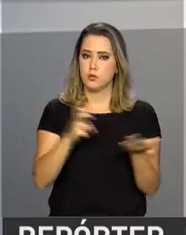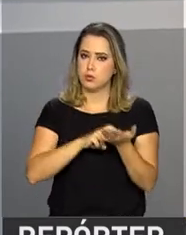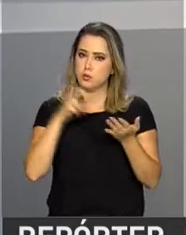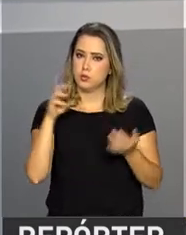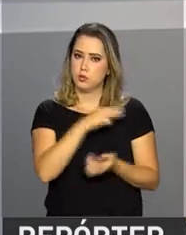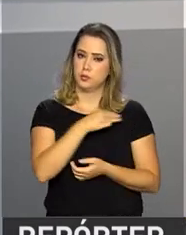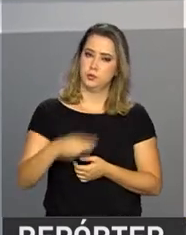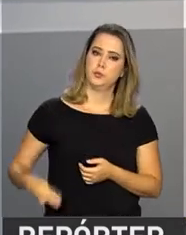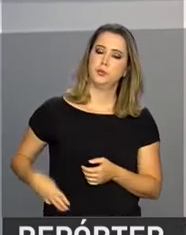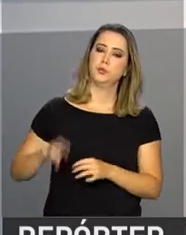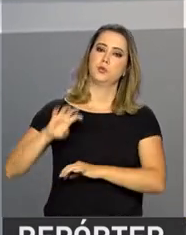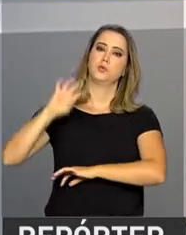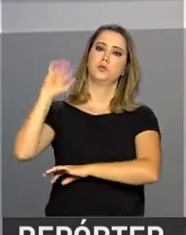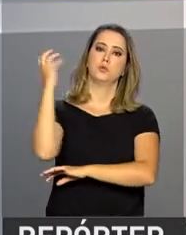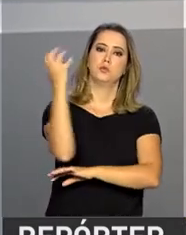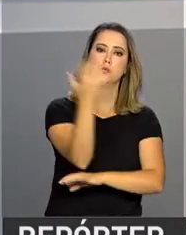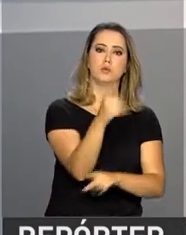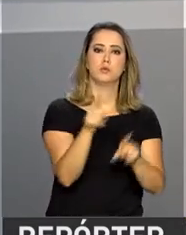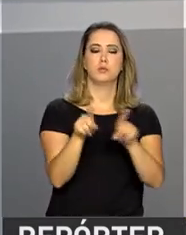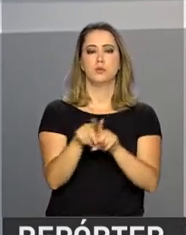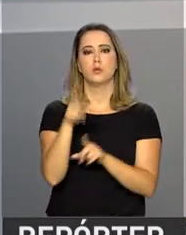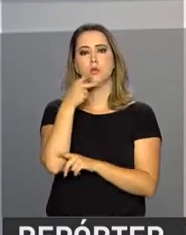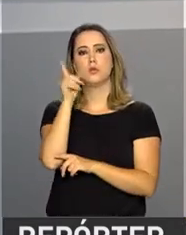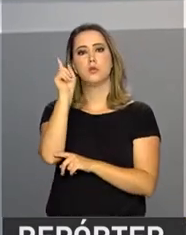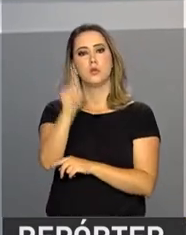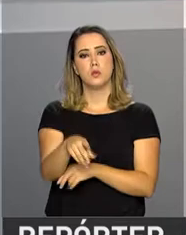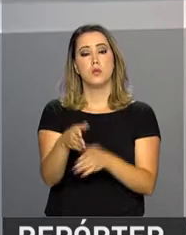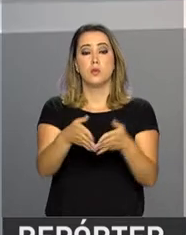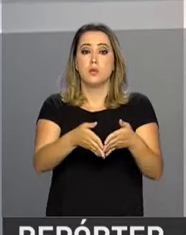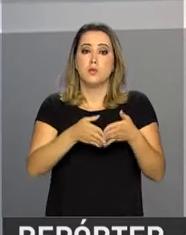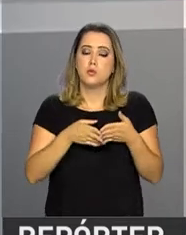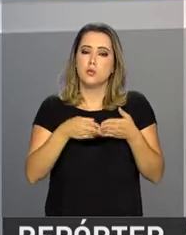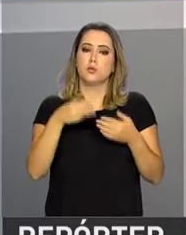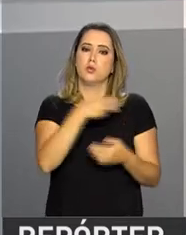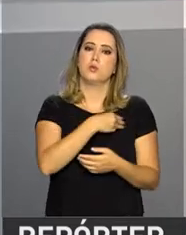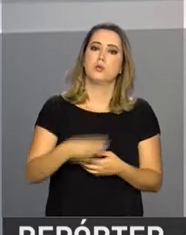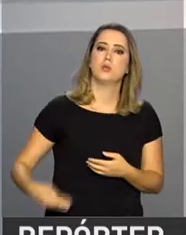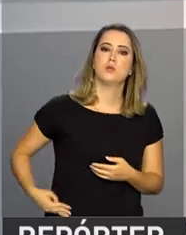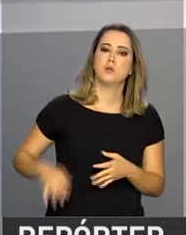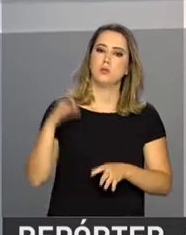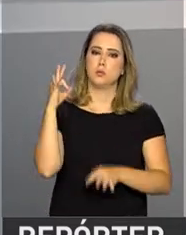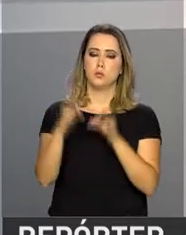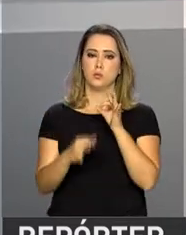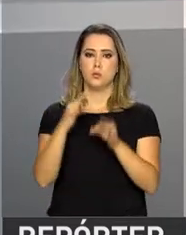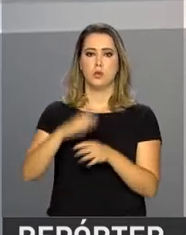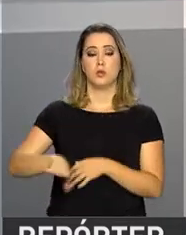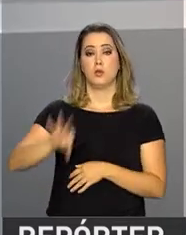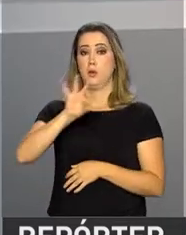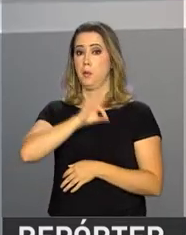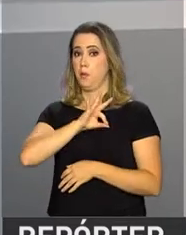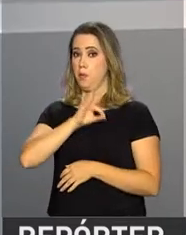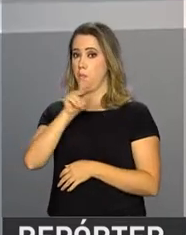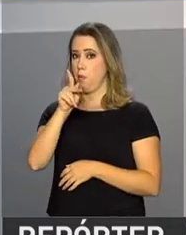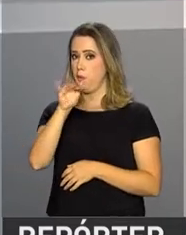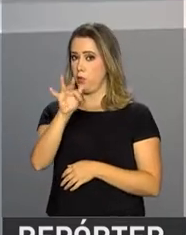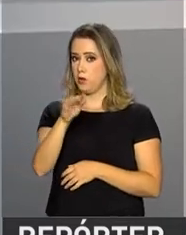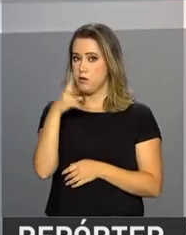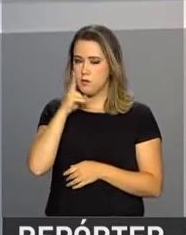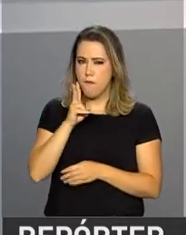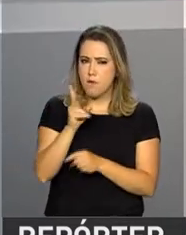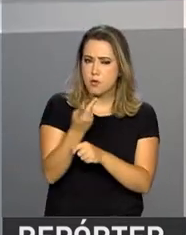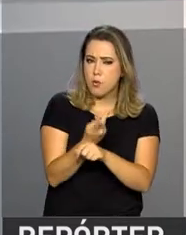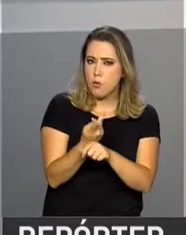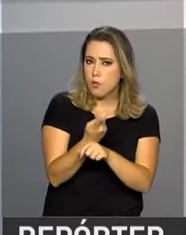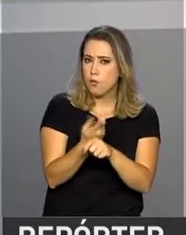o ministro do Meio Ambiente, Marcelo Cruz, afirmou que pediu ao Ministério da Justiça para que a Polícia Federal investigue a origem